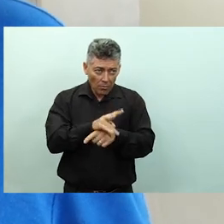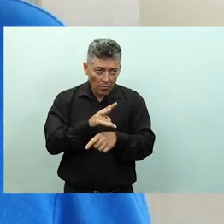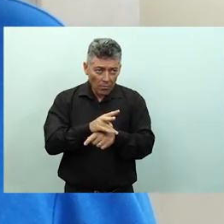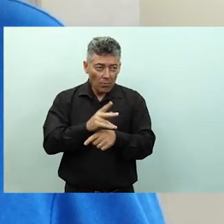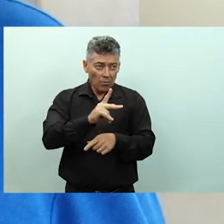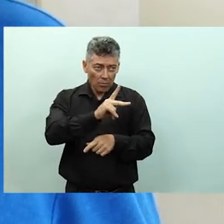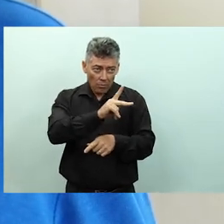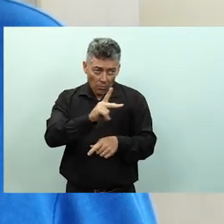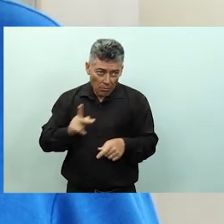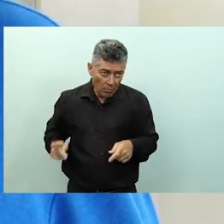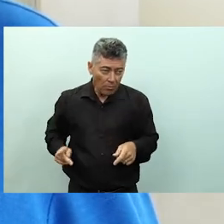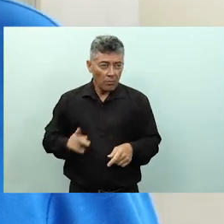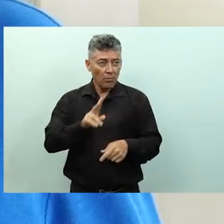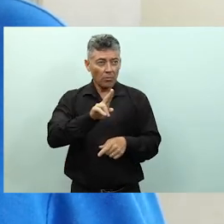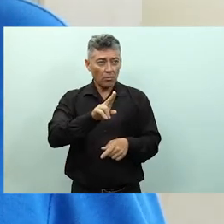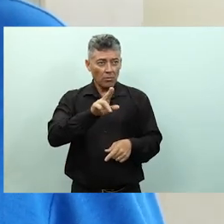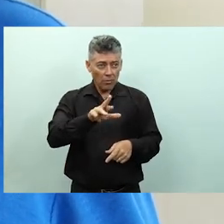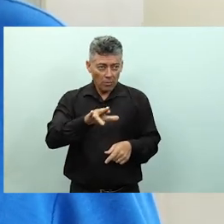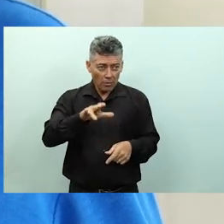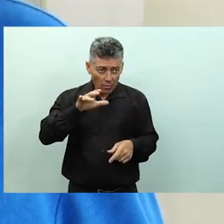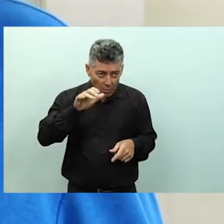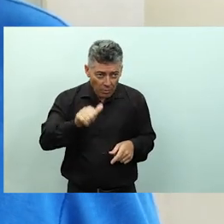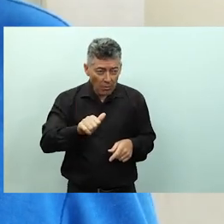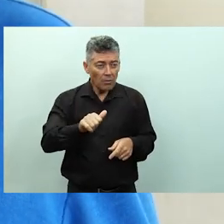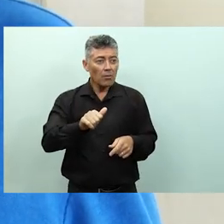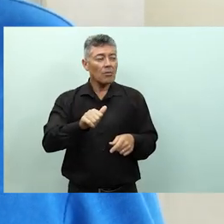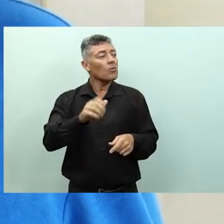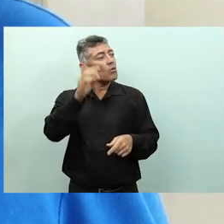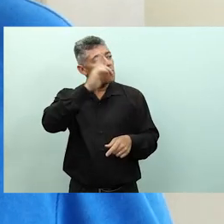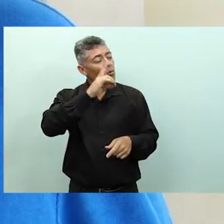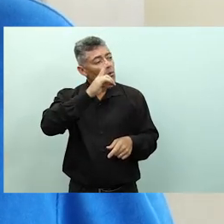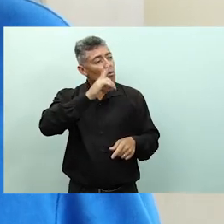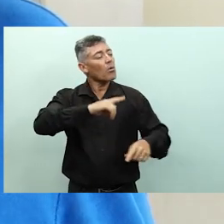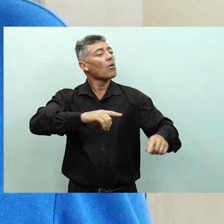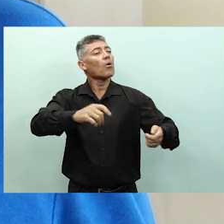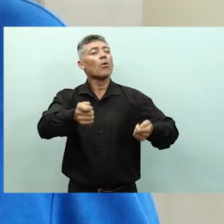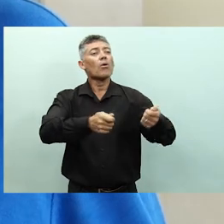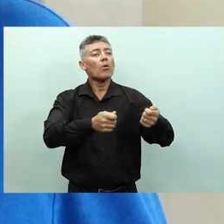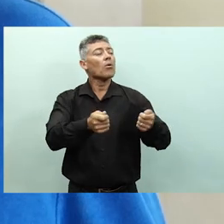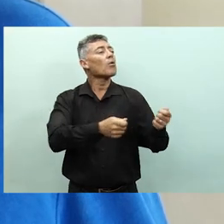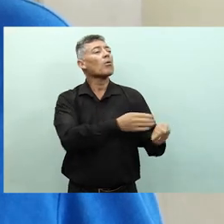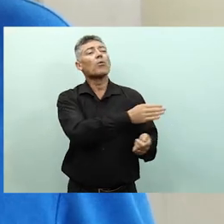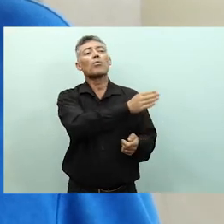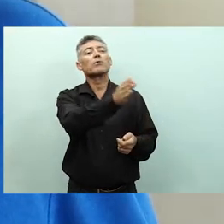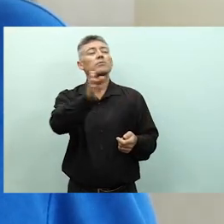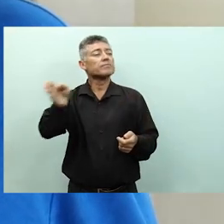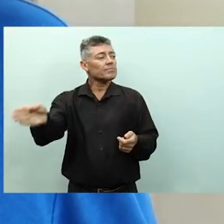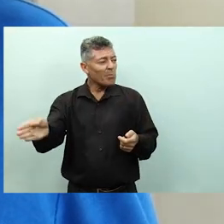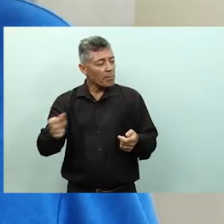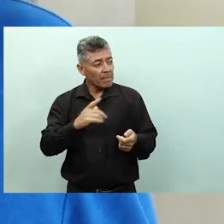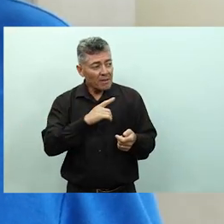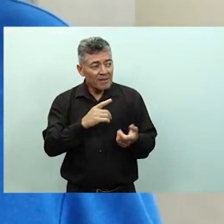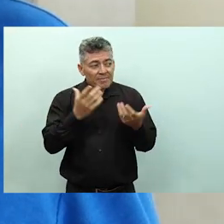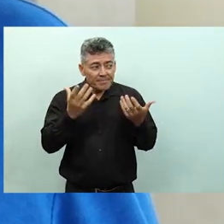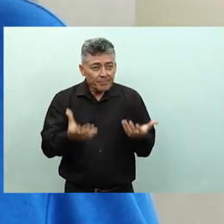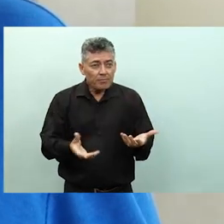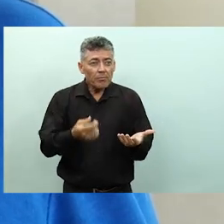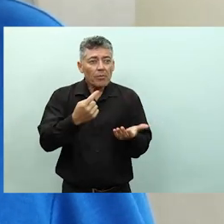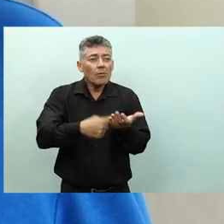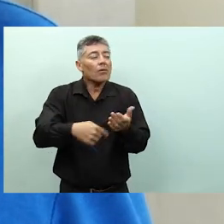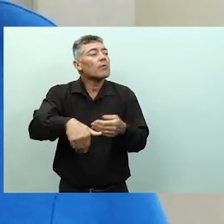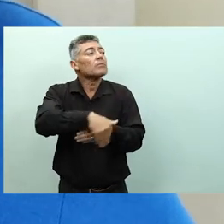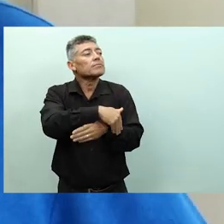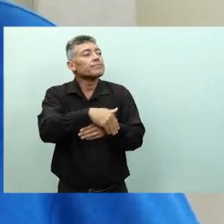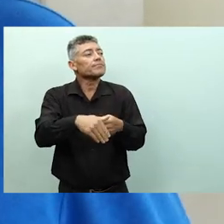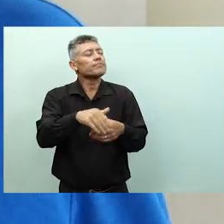presidente da Urbana, estava presidente da Urbana, e ela saía no domingo dirigindo, ela queria sair no domingo dirigindo, e ela ligava, Cláudio, na rua tal,